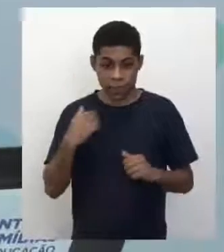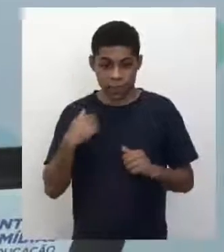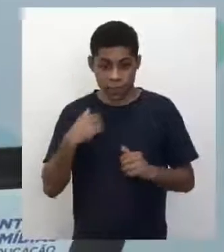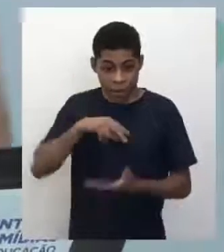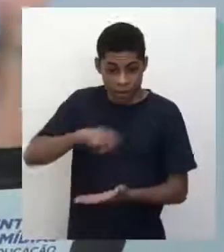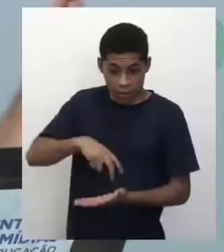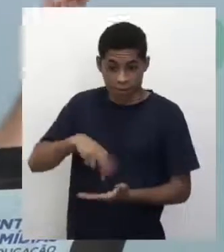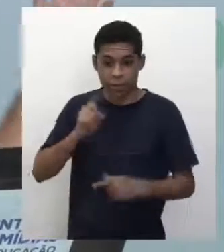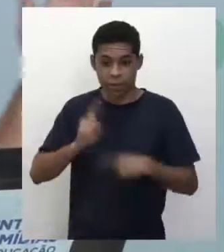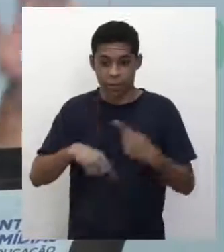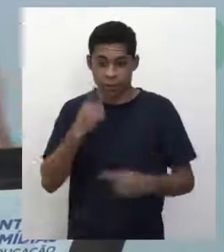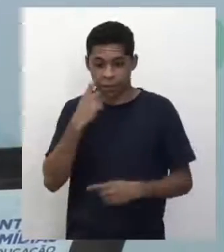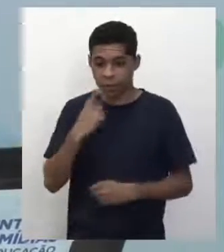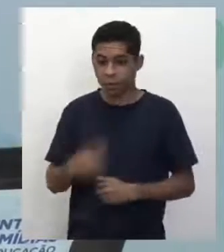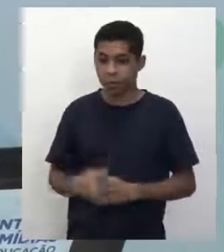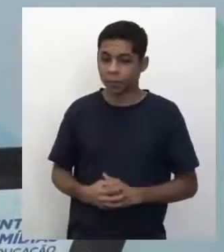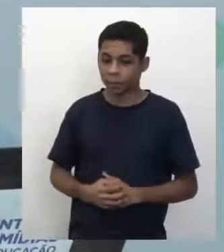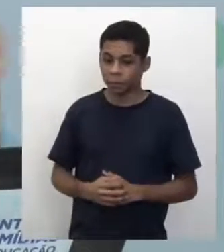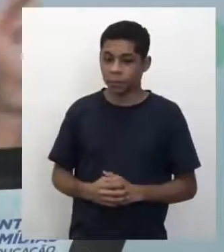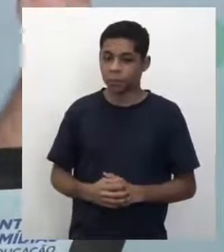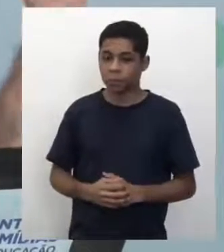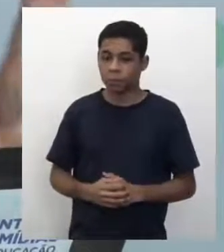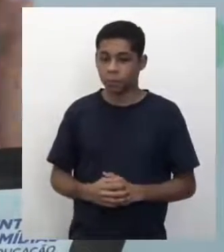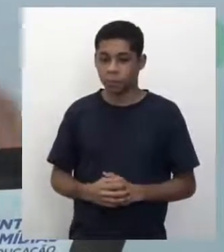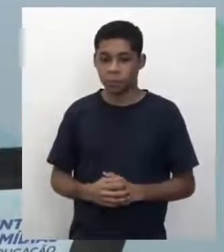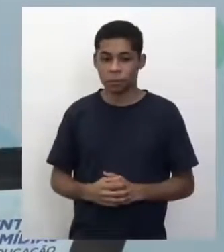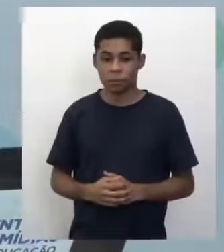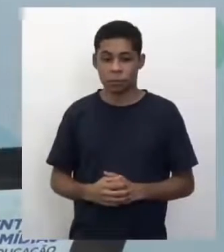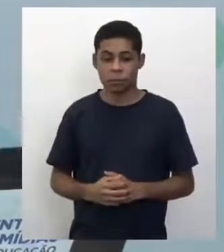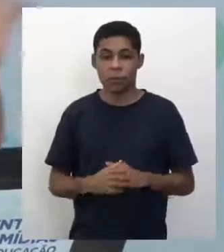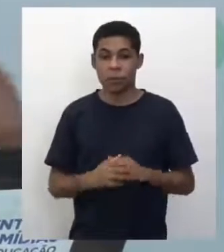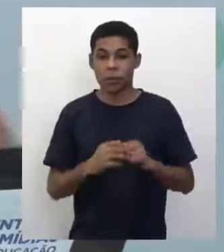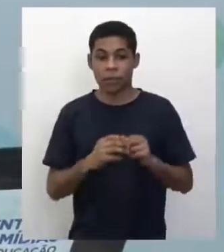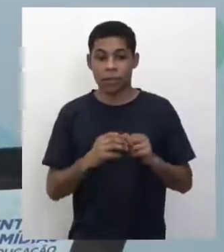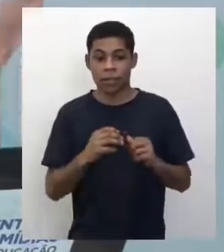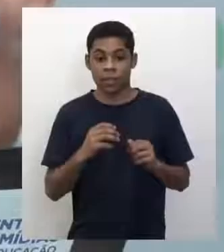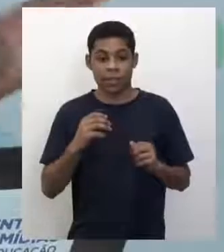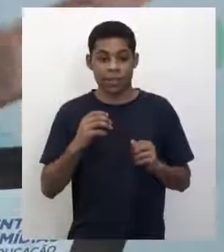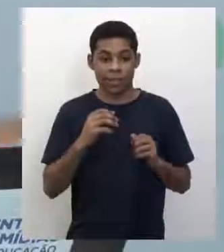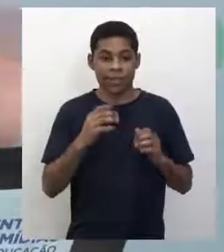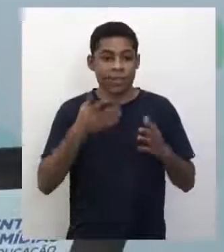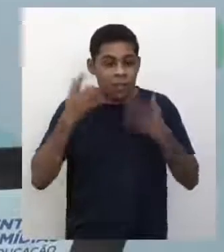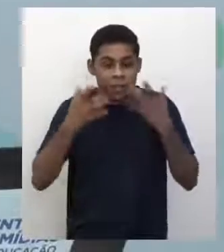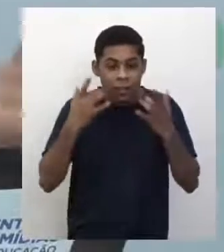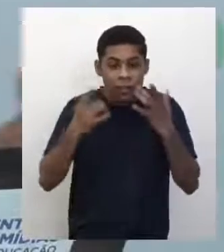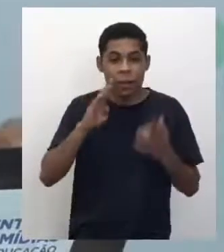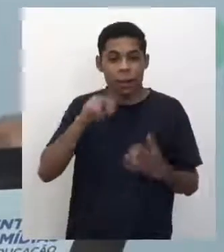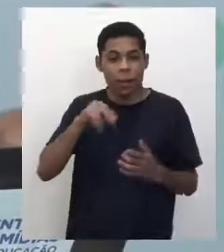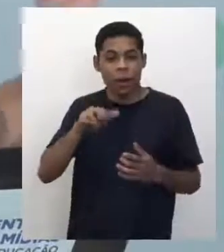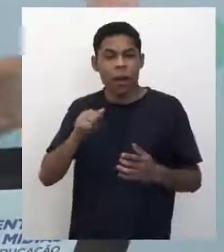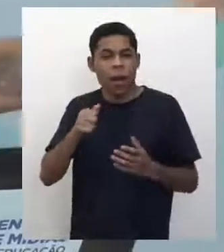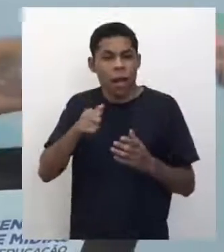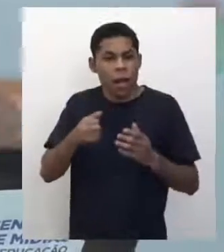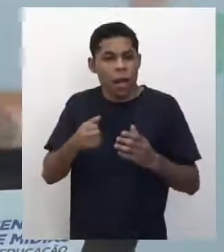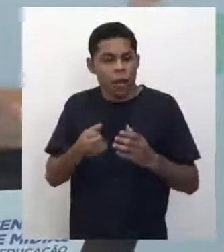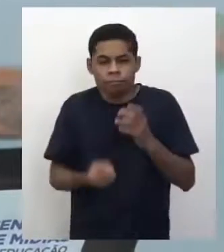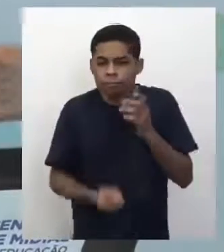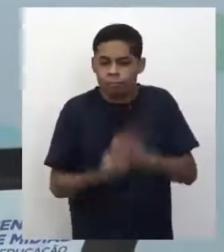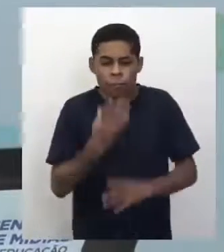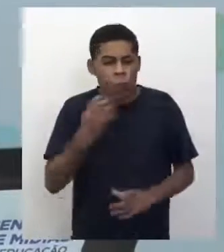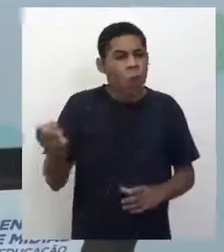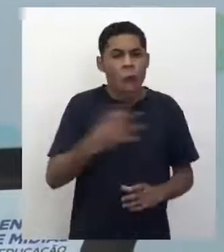e vou tentar ler isso aqui. Teatro Bunraku, nascido para contar lindas histórias